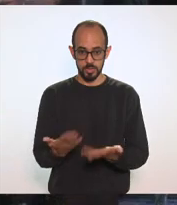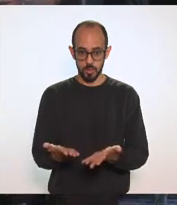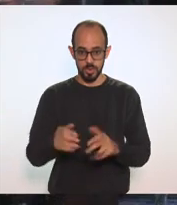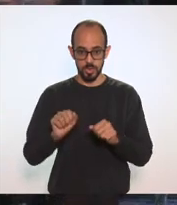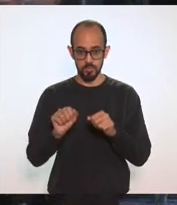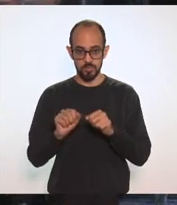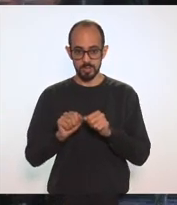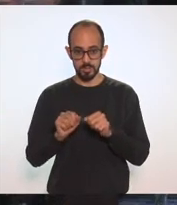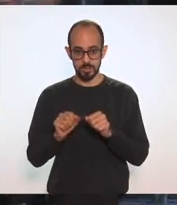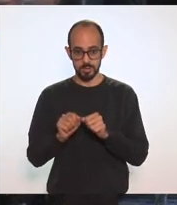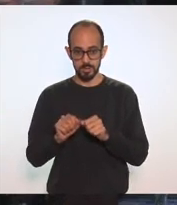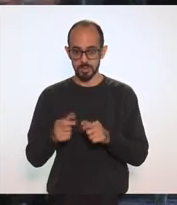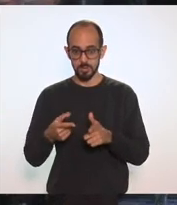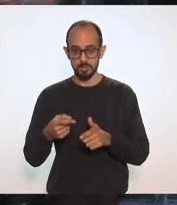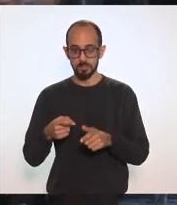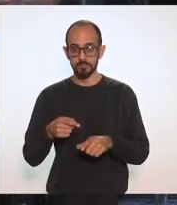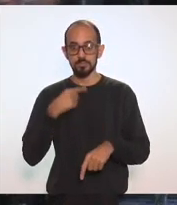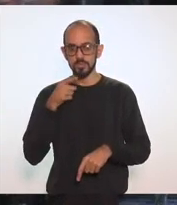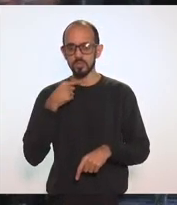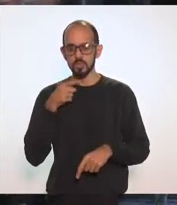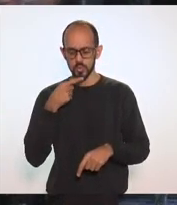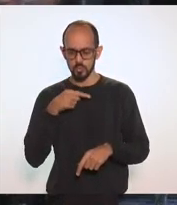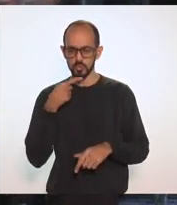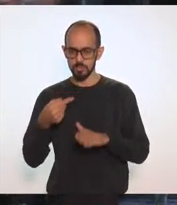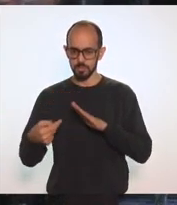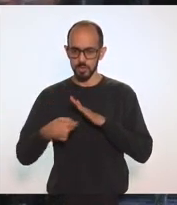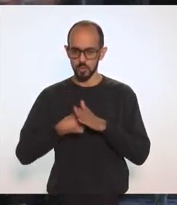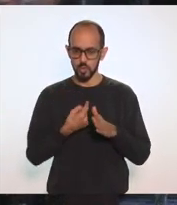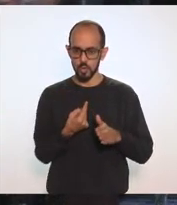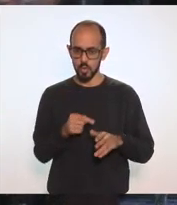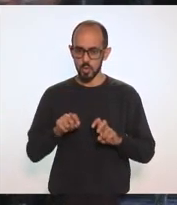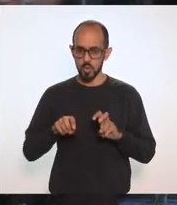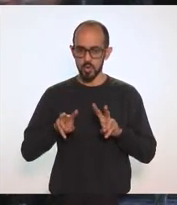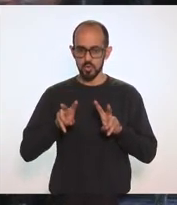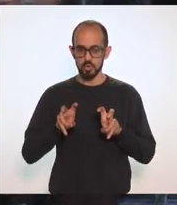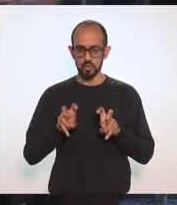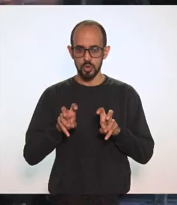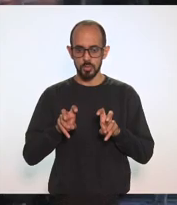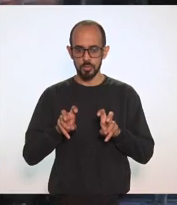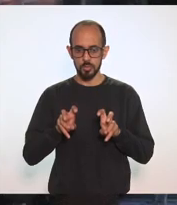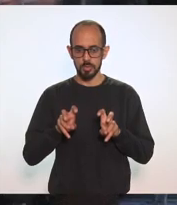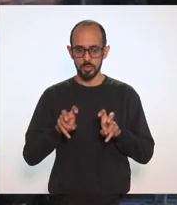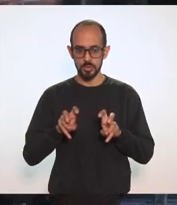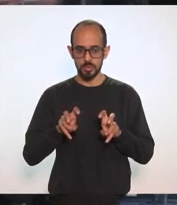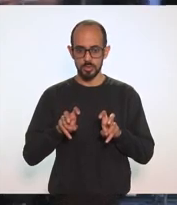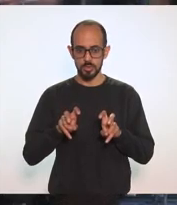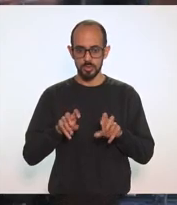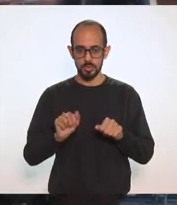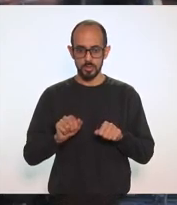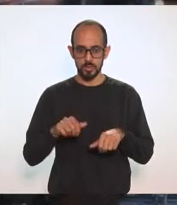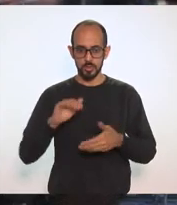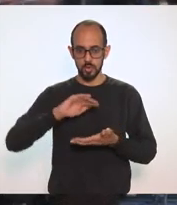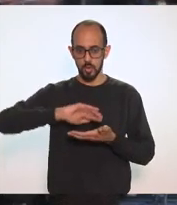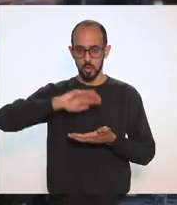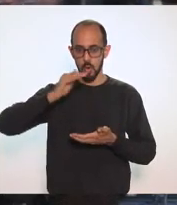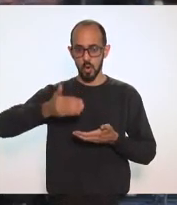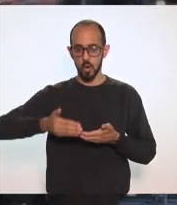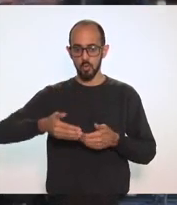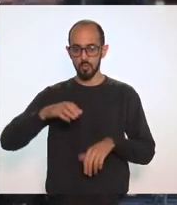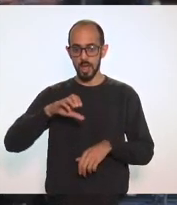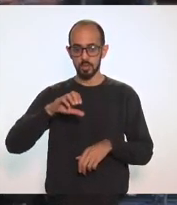questão que é importante, que é em relação aos trens lá do Corcovado.